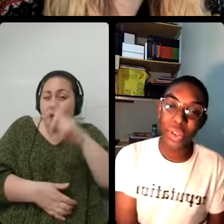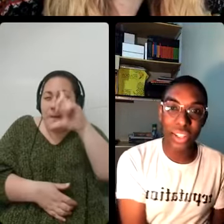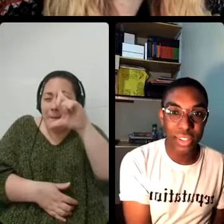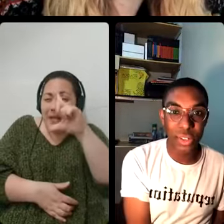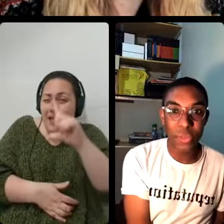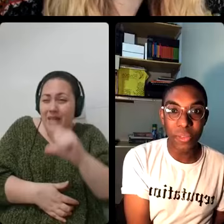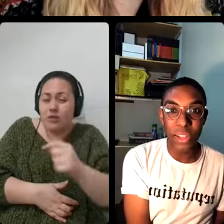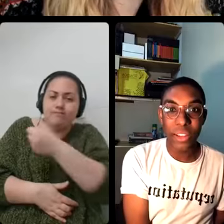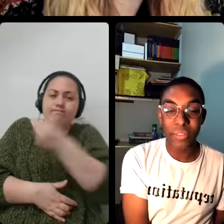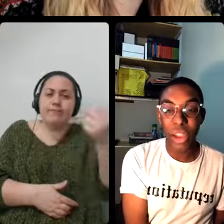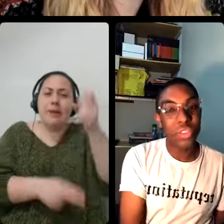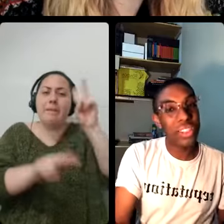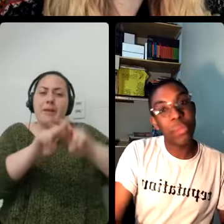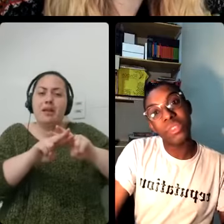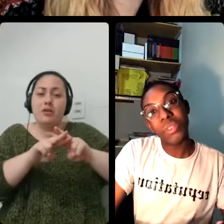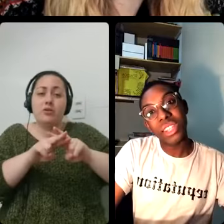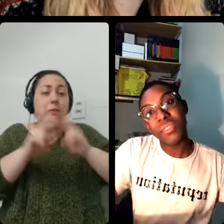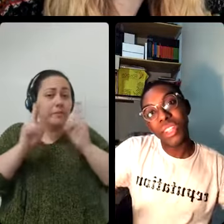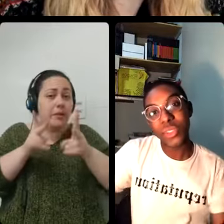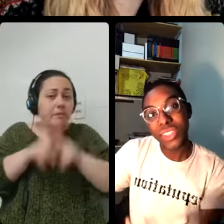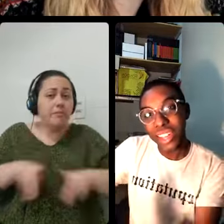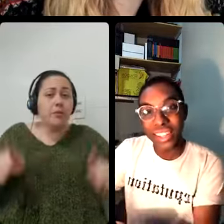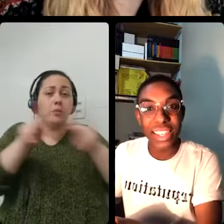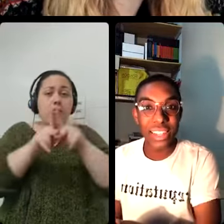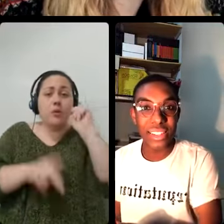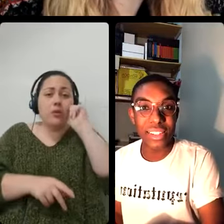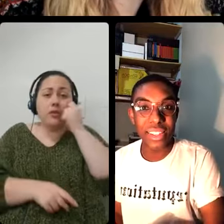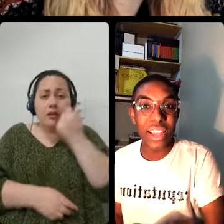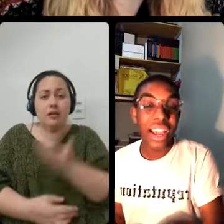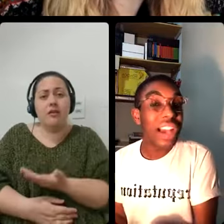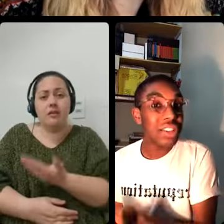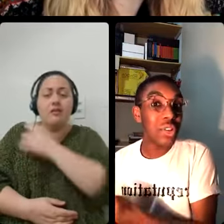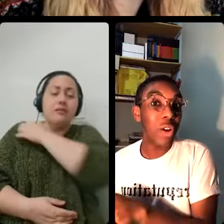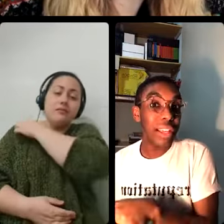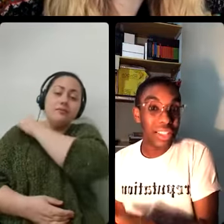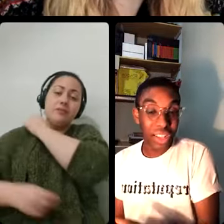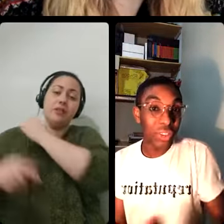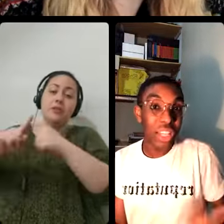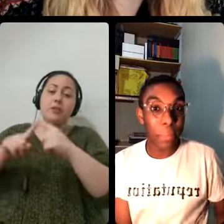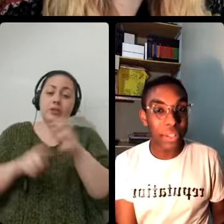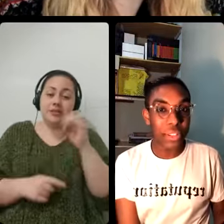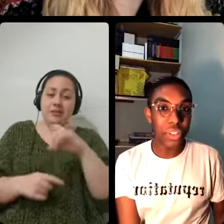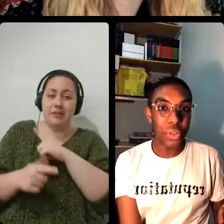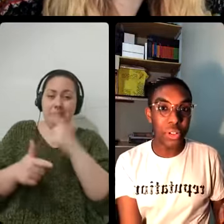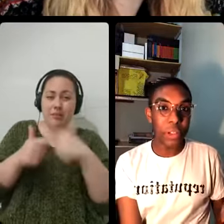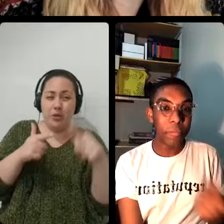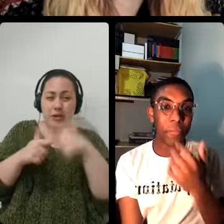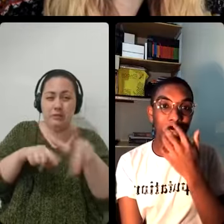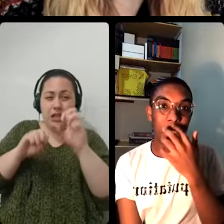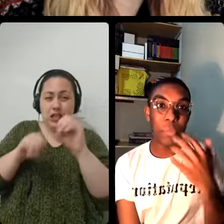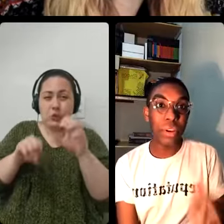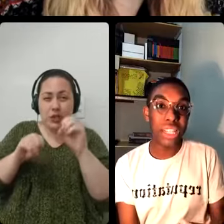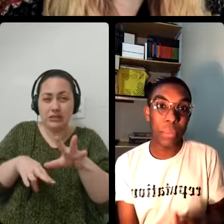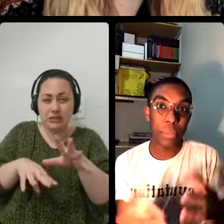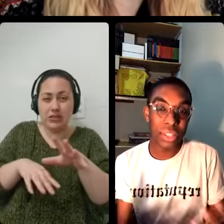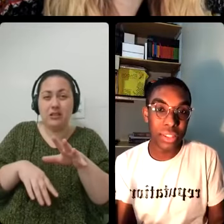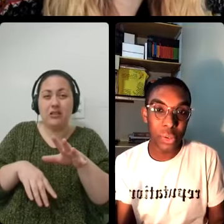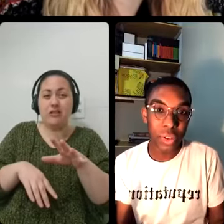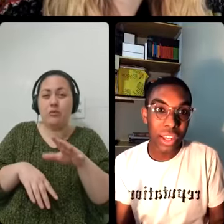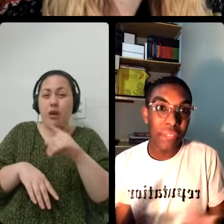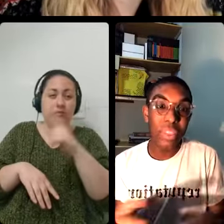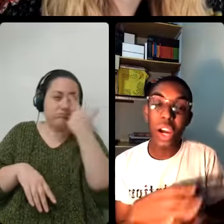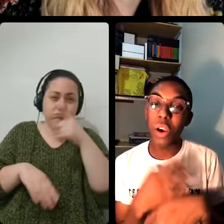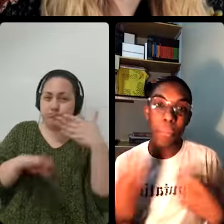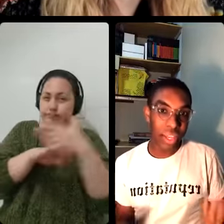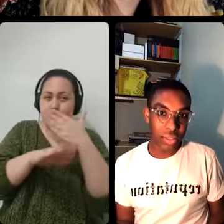na educação, né, onde essas pessoas deveriam estar inseridas, a gente começa a lotar presídio. Né? E, por exemplo, o